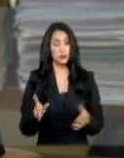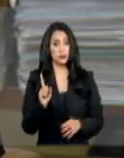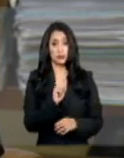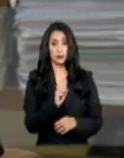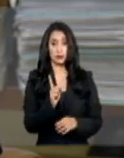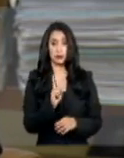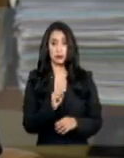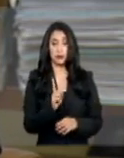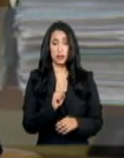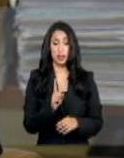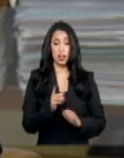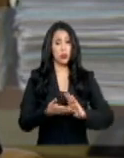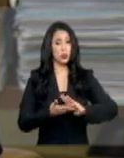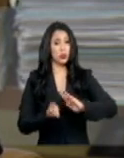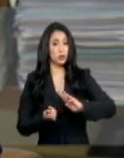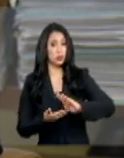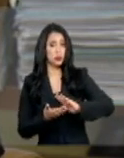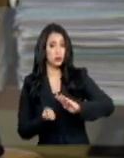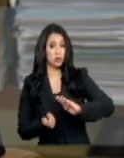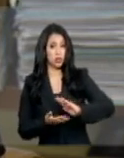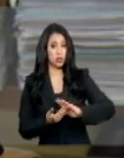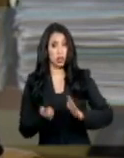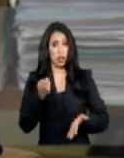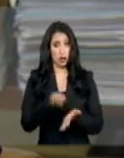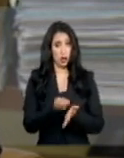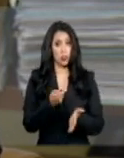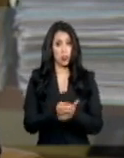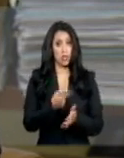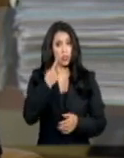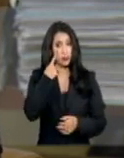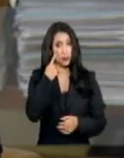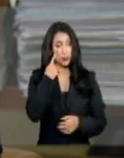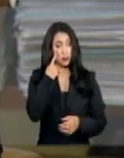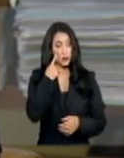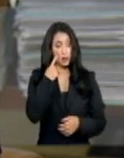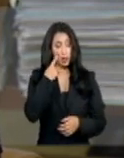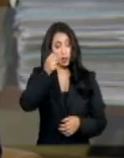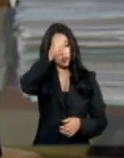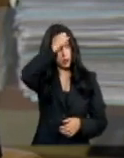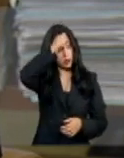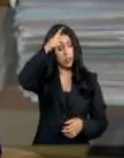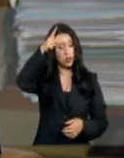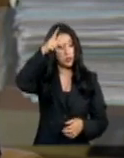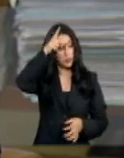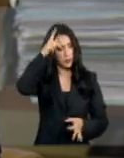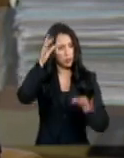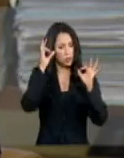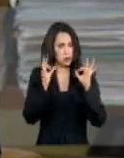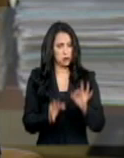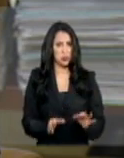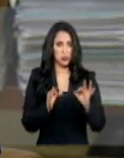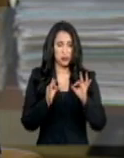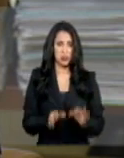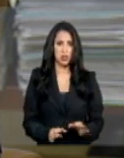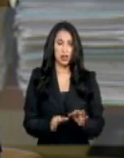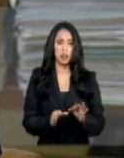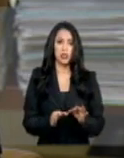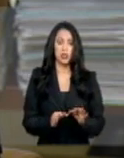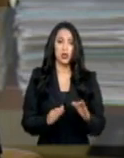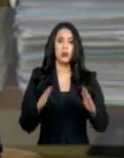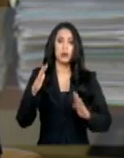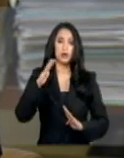exonera do dever de observar o efeito do correcto desempenho de tais prerrogativas os